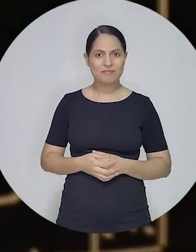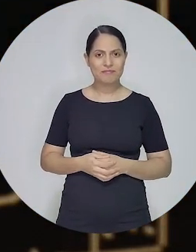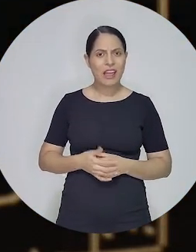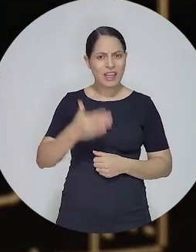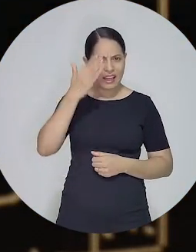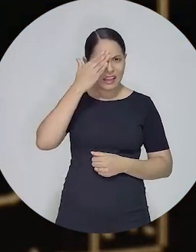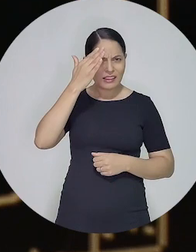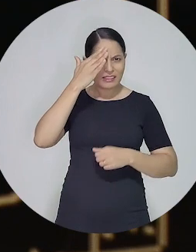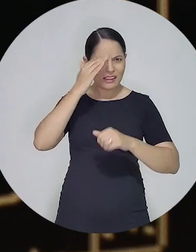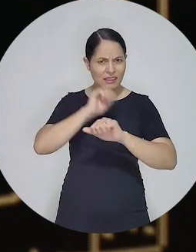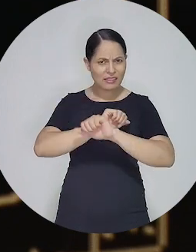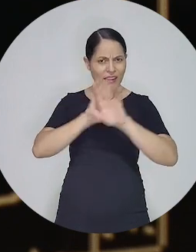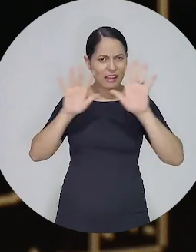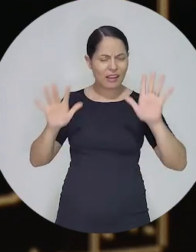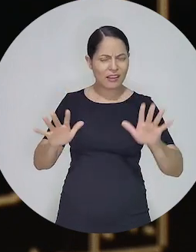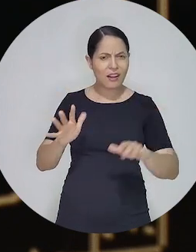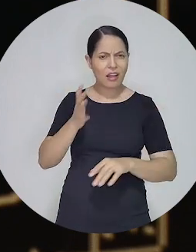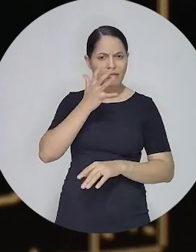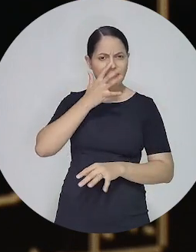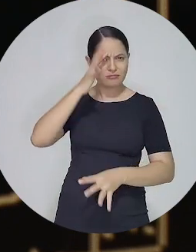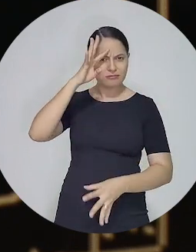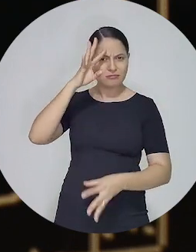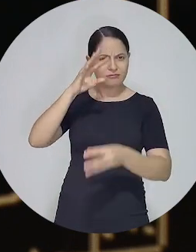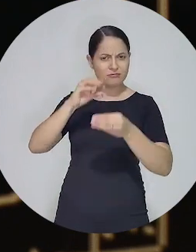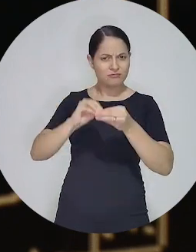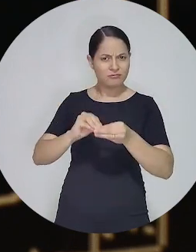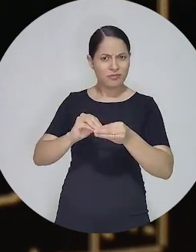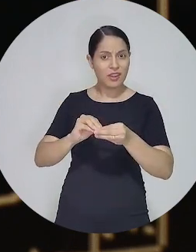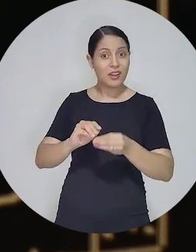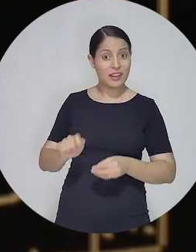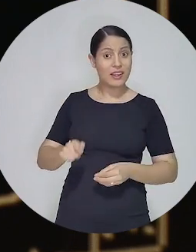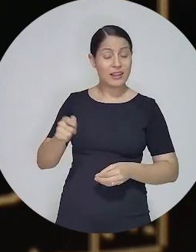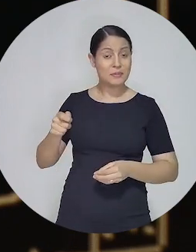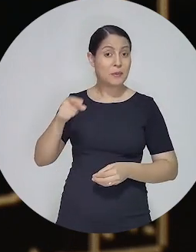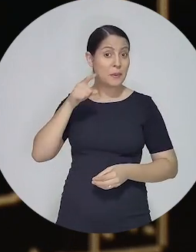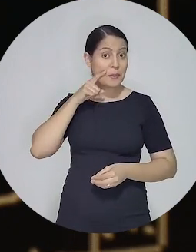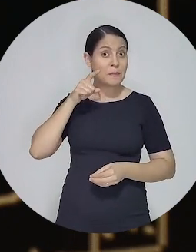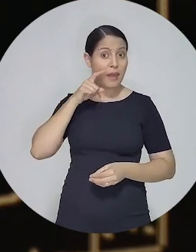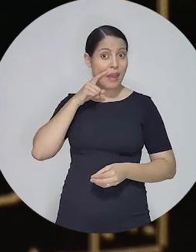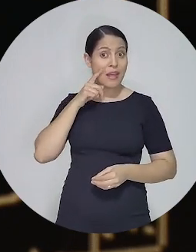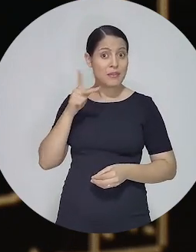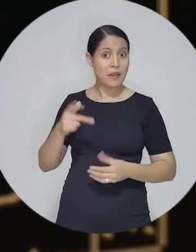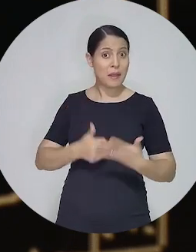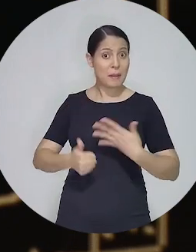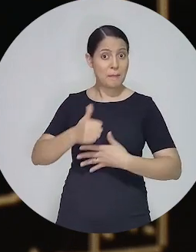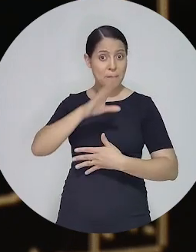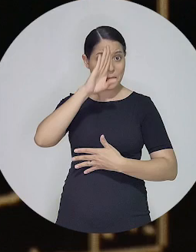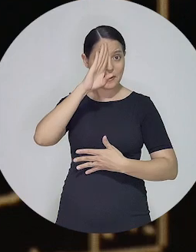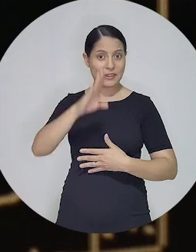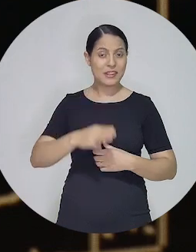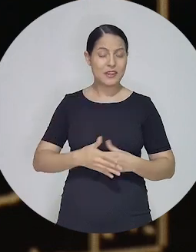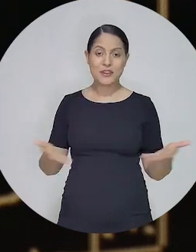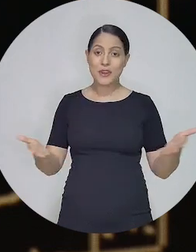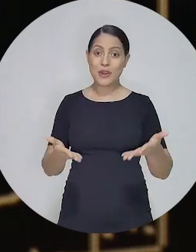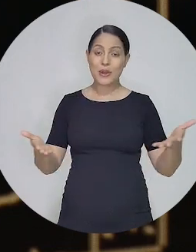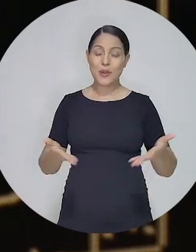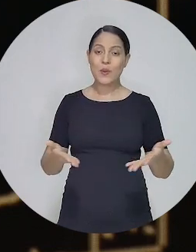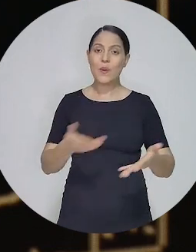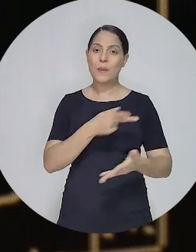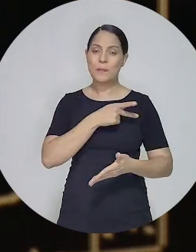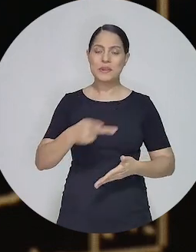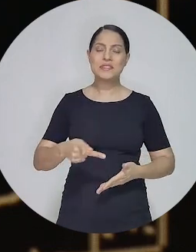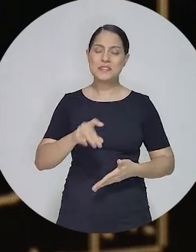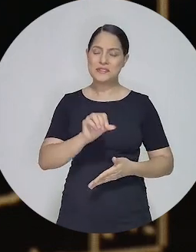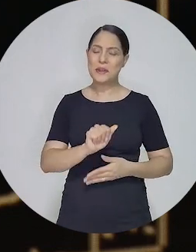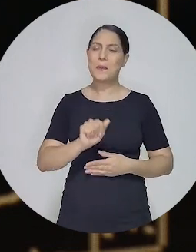Ouvir e compreender as necessidades da advocacia sempre foi prioridade para o Beto. A bagagem profissional que ele hoje apresenta